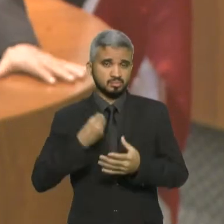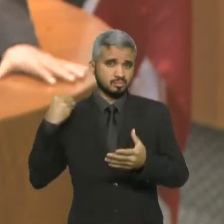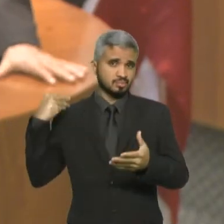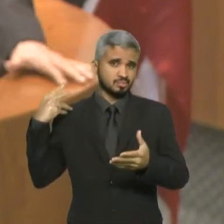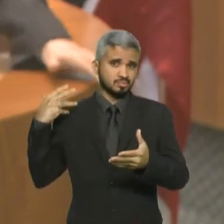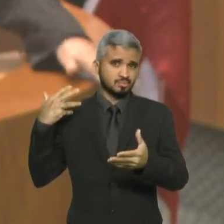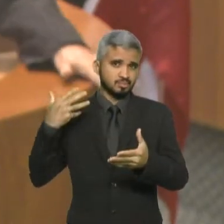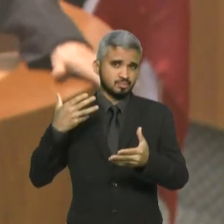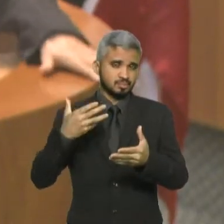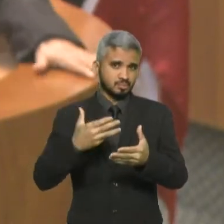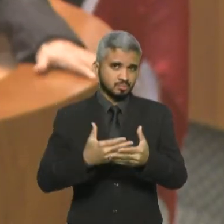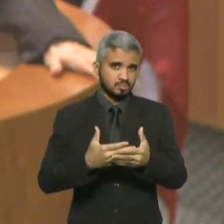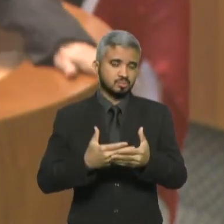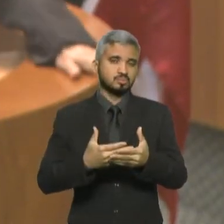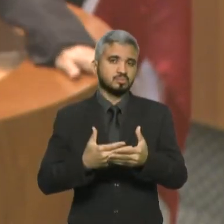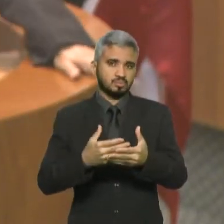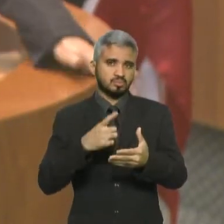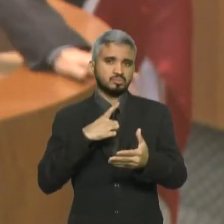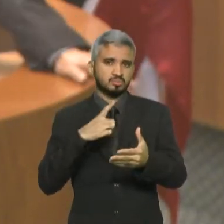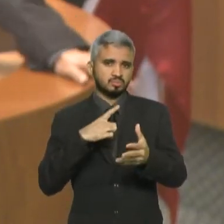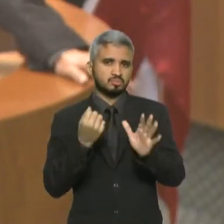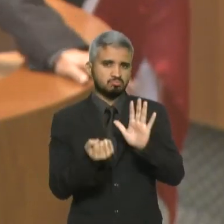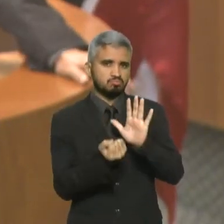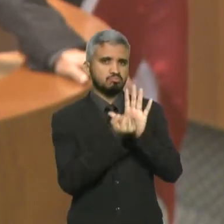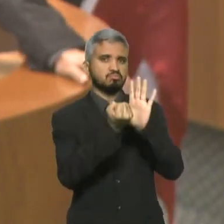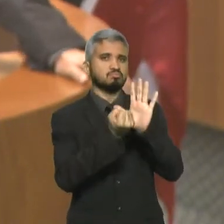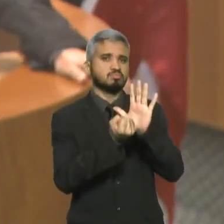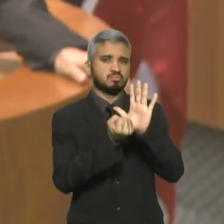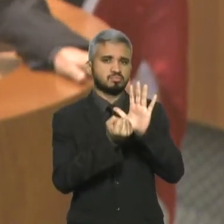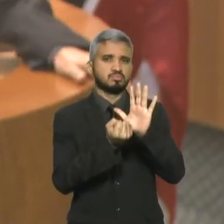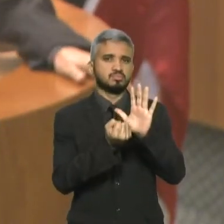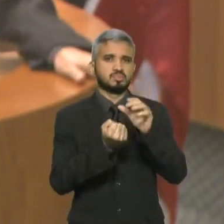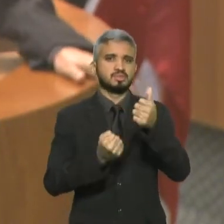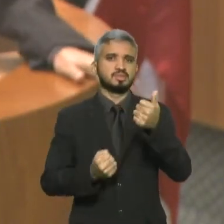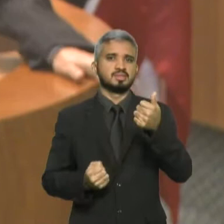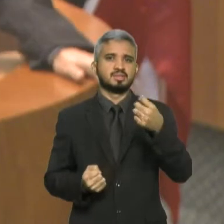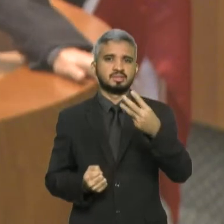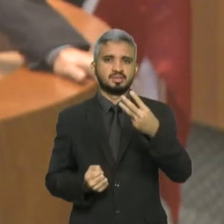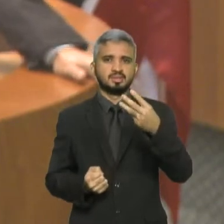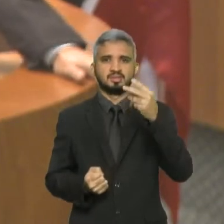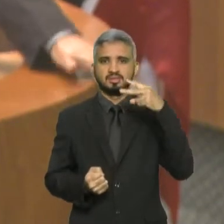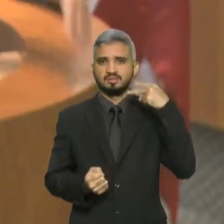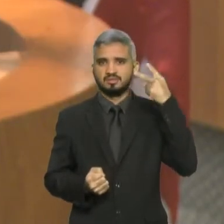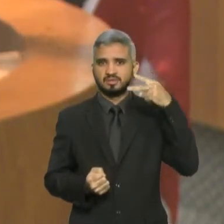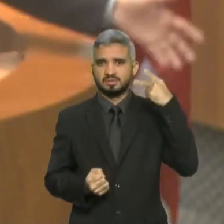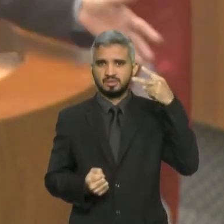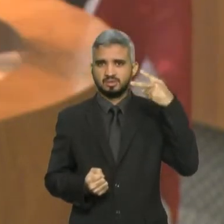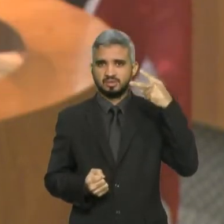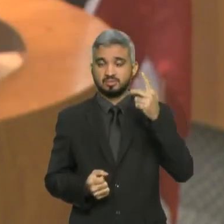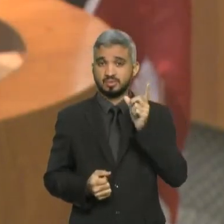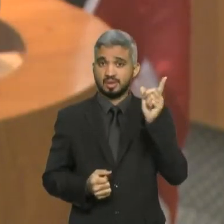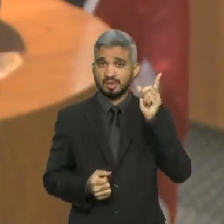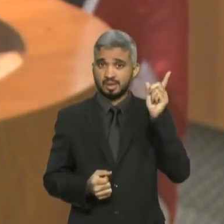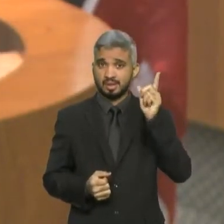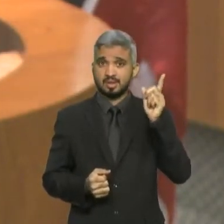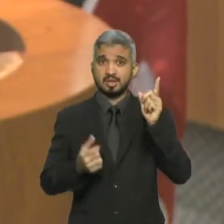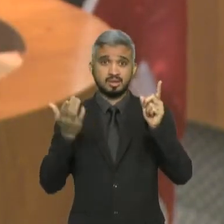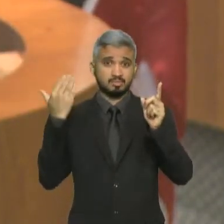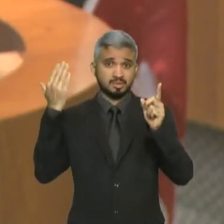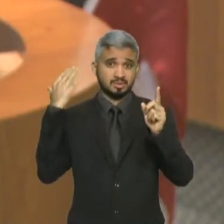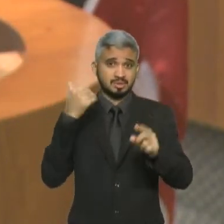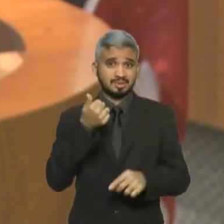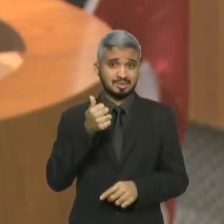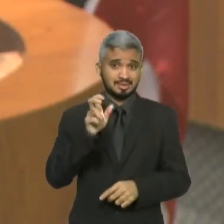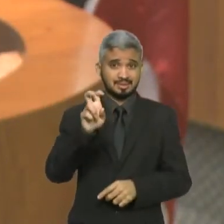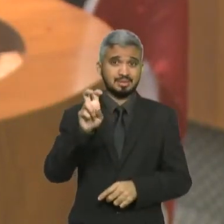marcada por algum simbolismo, e um deles é esse, 13 vereadores, aquela casa que já teve 15, já teve 11, hoje tem 13,